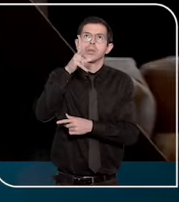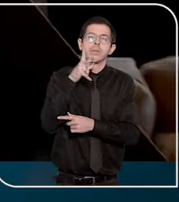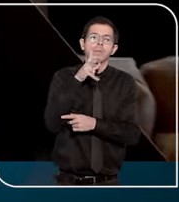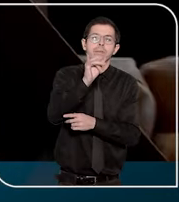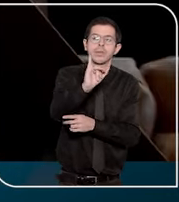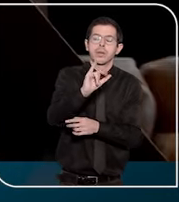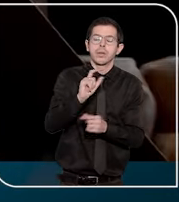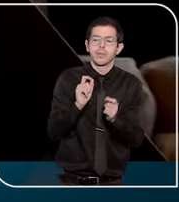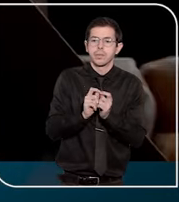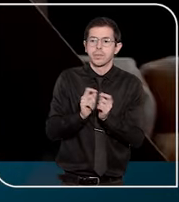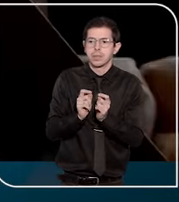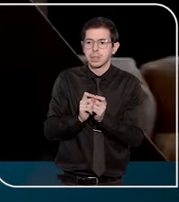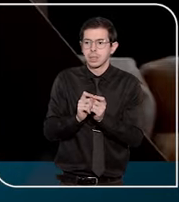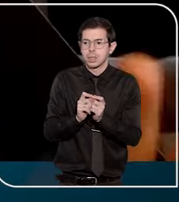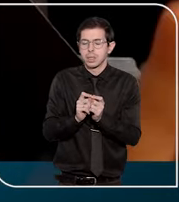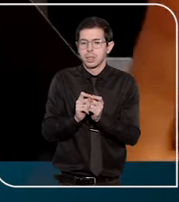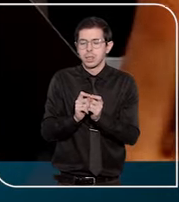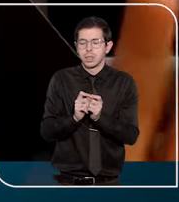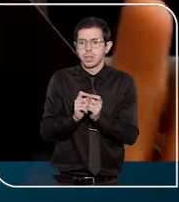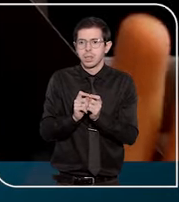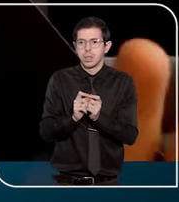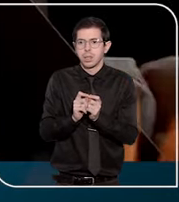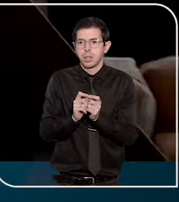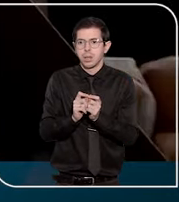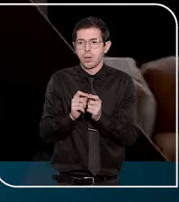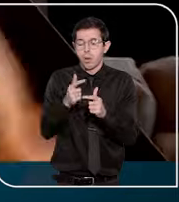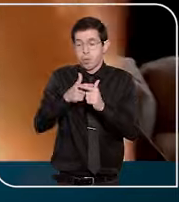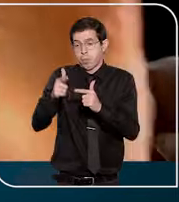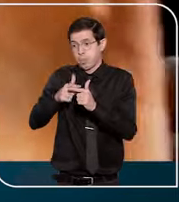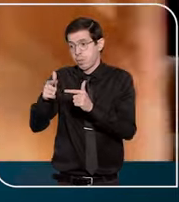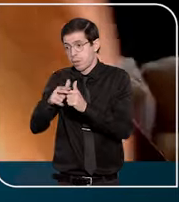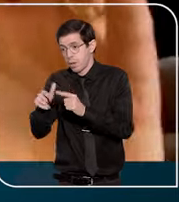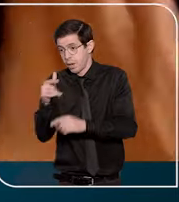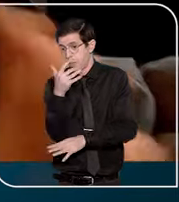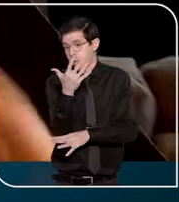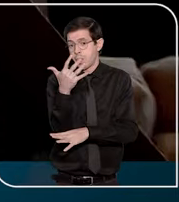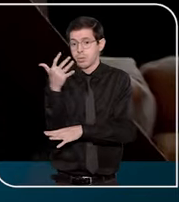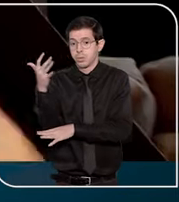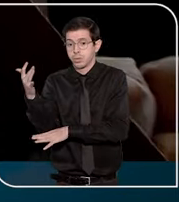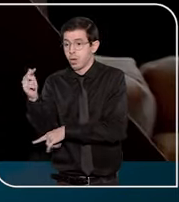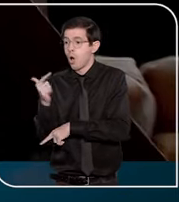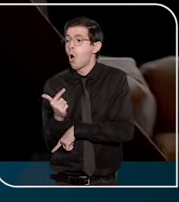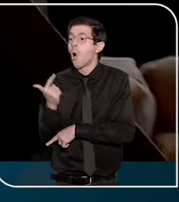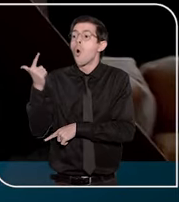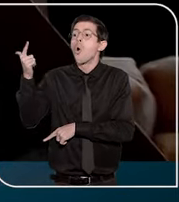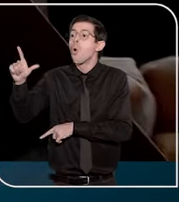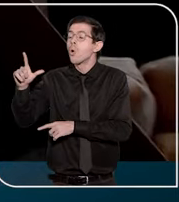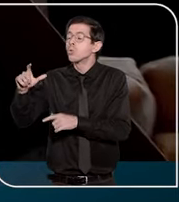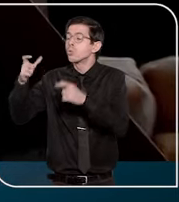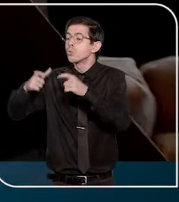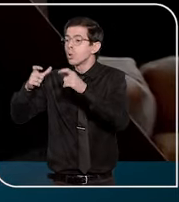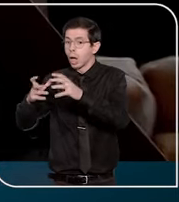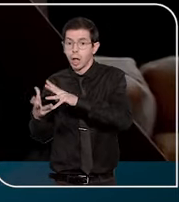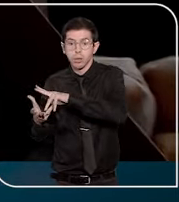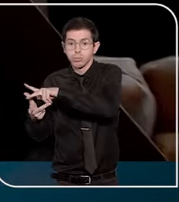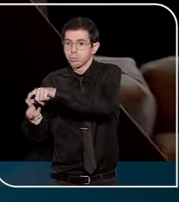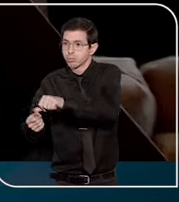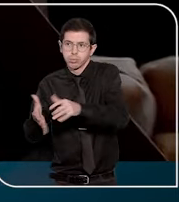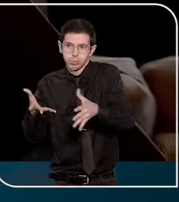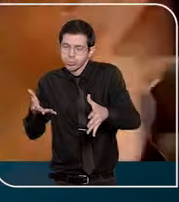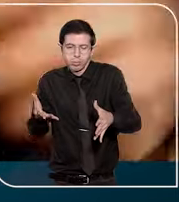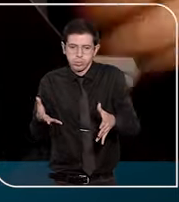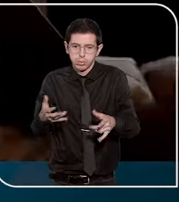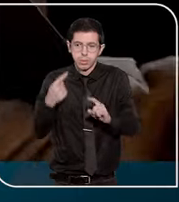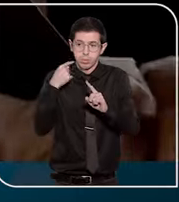gerar uma catástrofe climática. Uma catástrofe climática em outro ponto do globo, né? Porque é